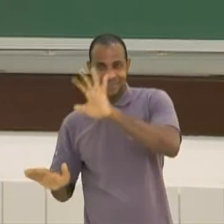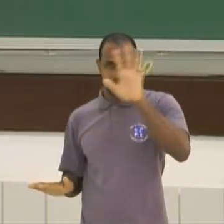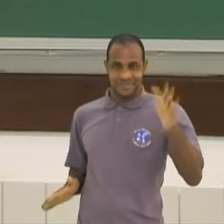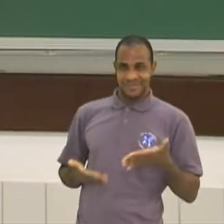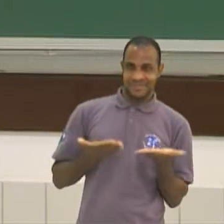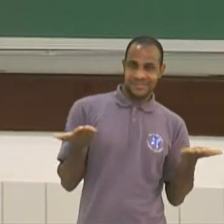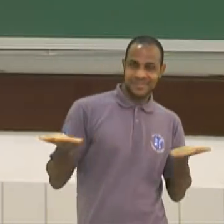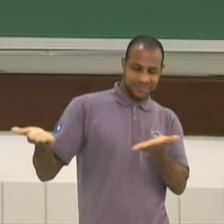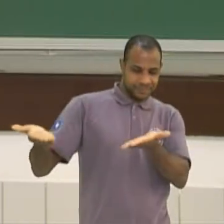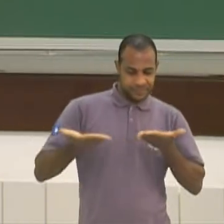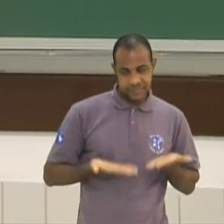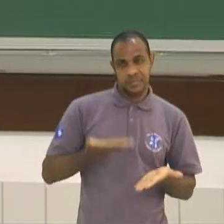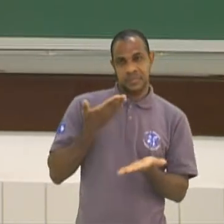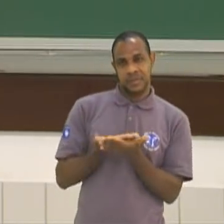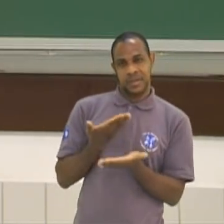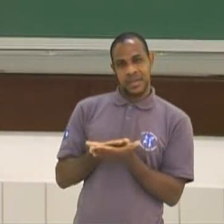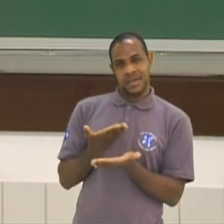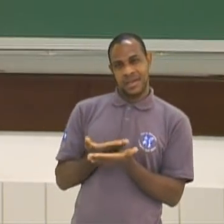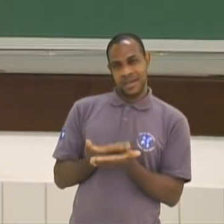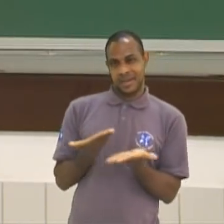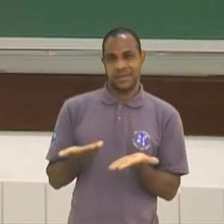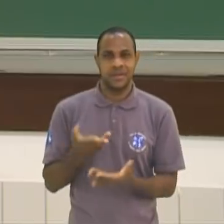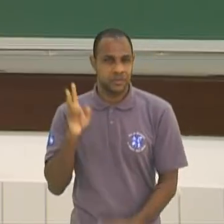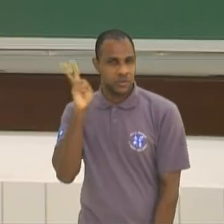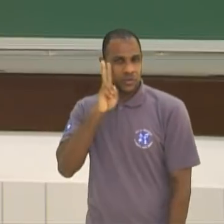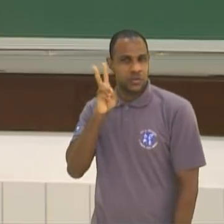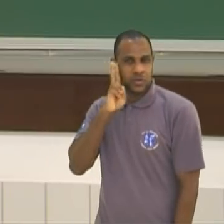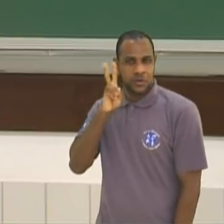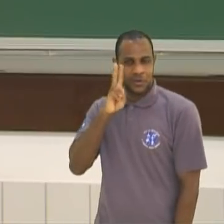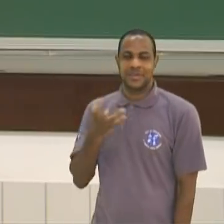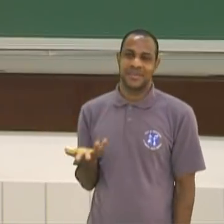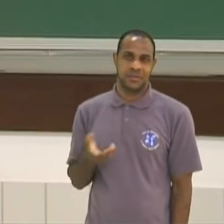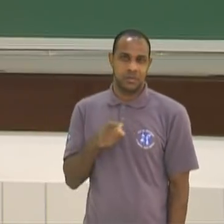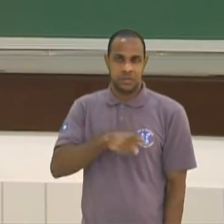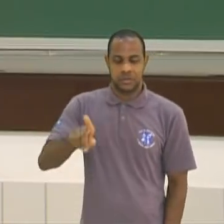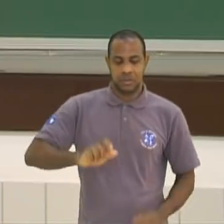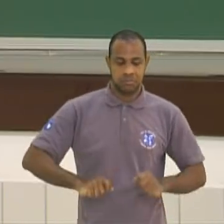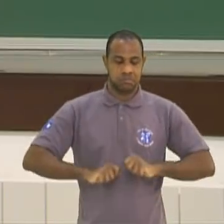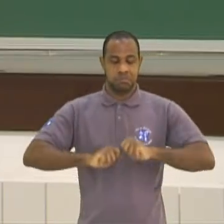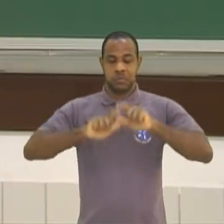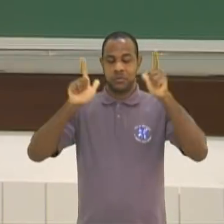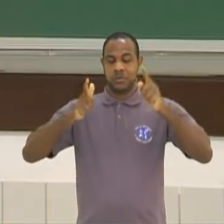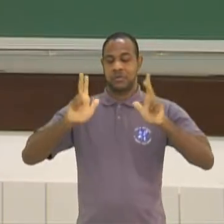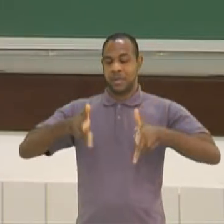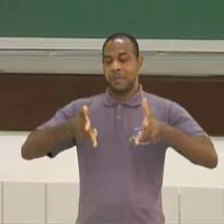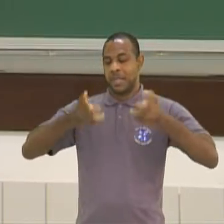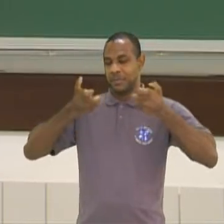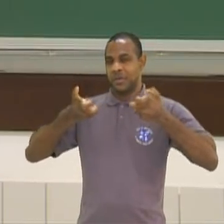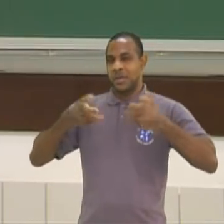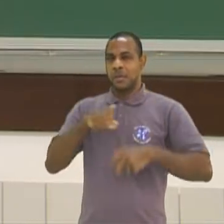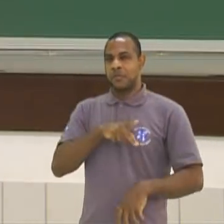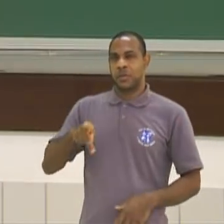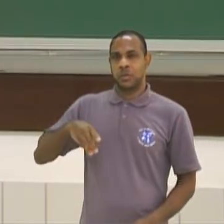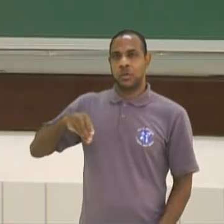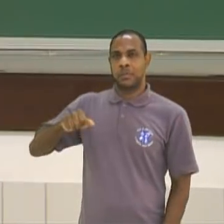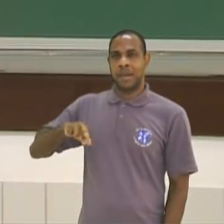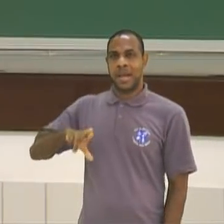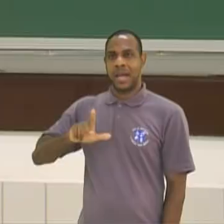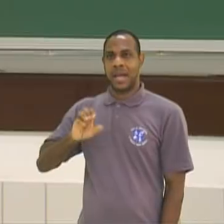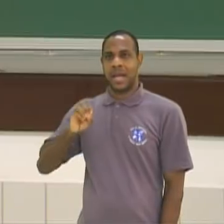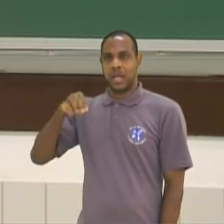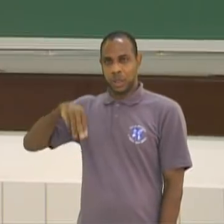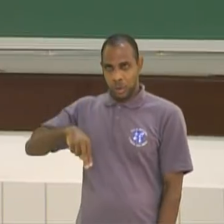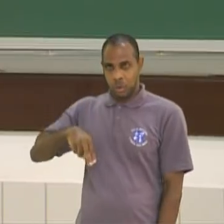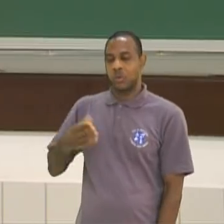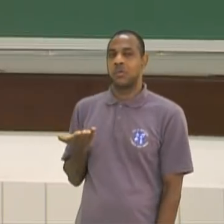povo! Bem-vindos a mais uma aula de História! Você já acordou, já percebeu, eu sou o professor Marlon e